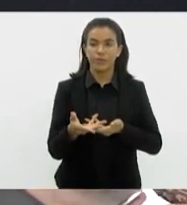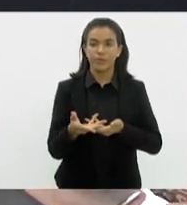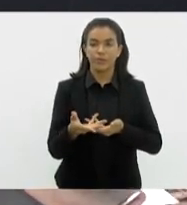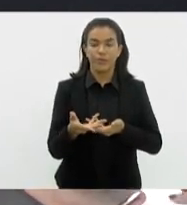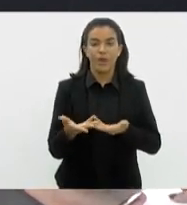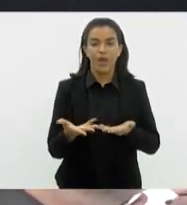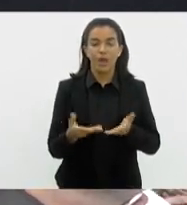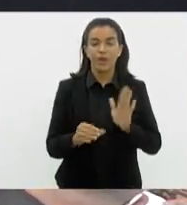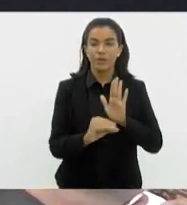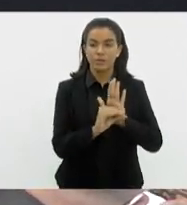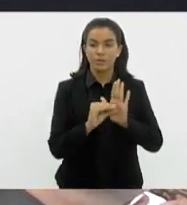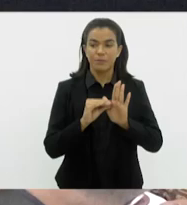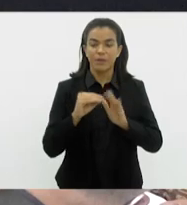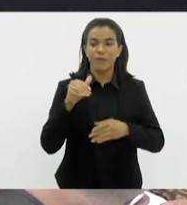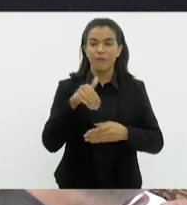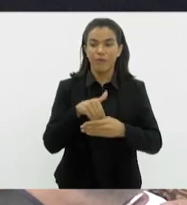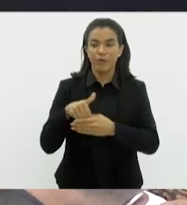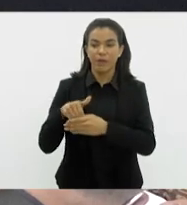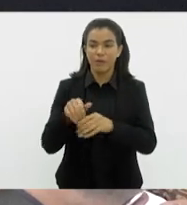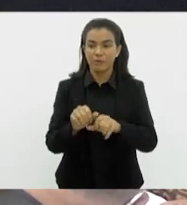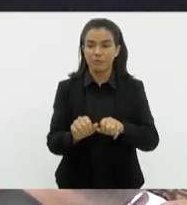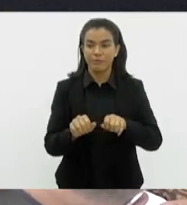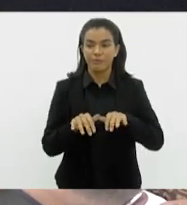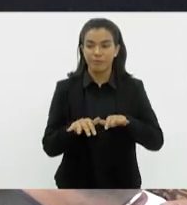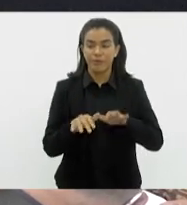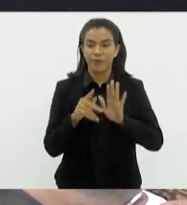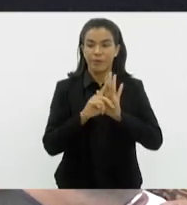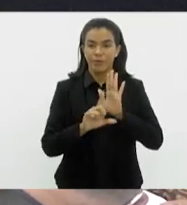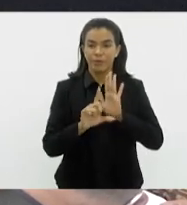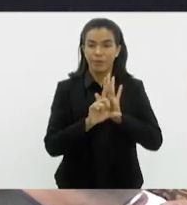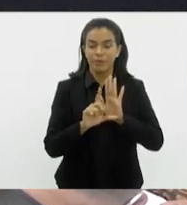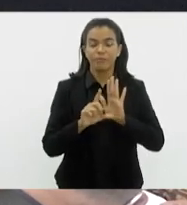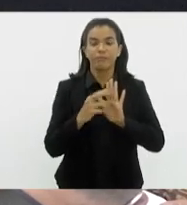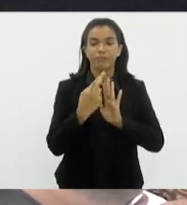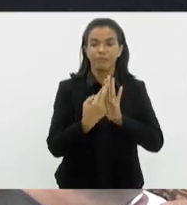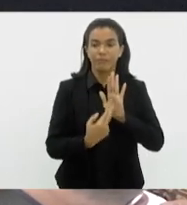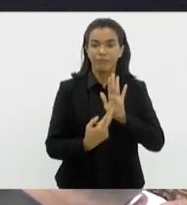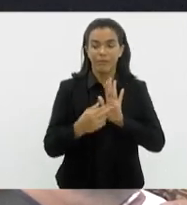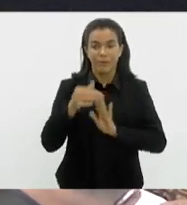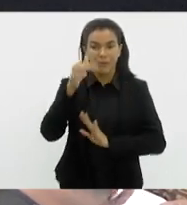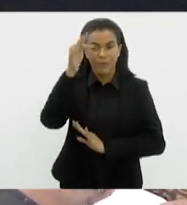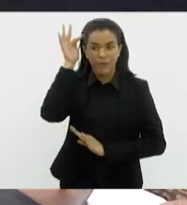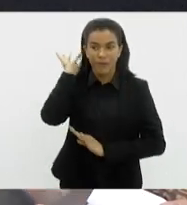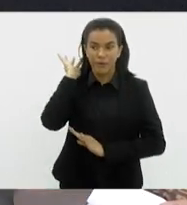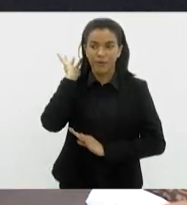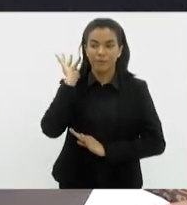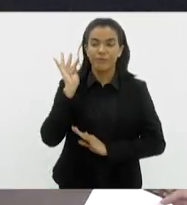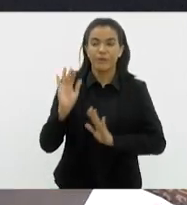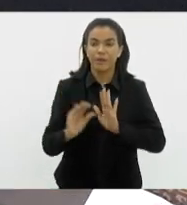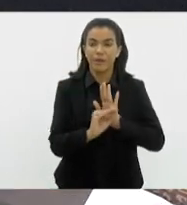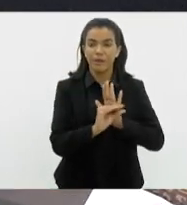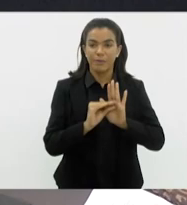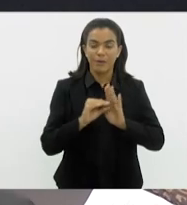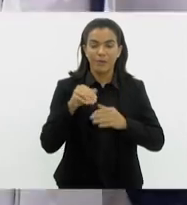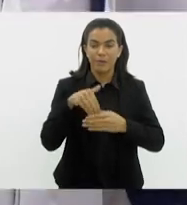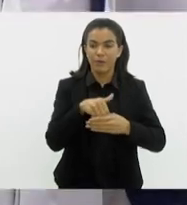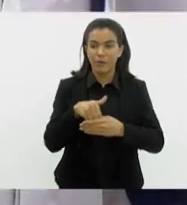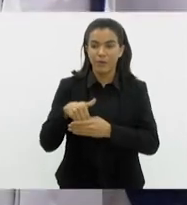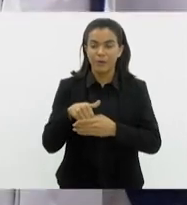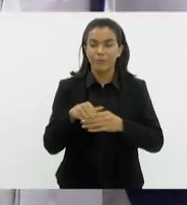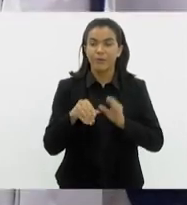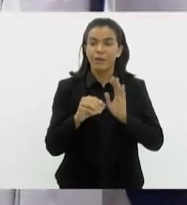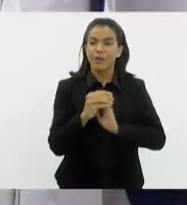passamos às emendas de plenário. Projetos de relatoria do deputado Fred Pacheco. Emendas de plenário ao projeto